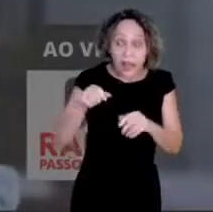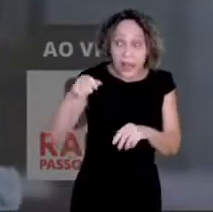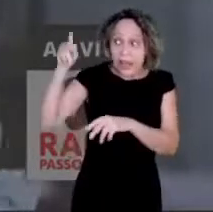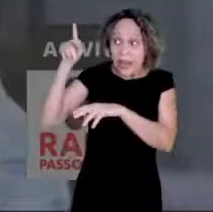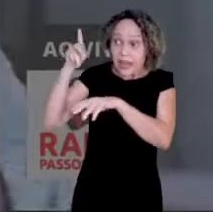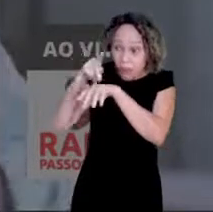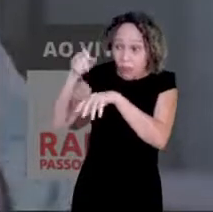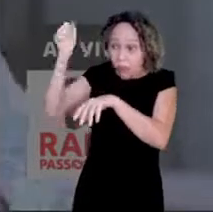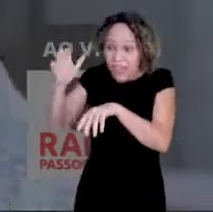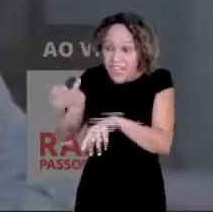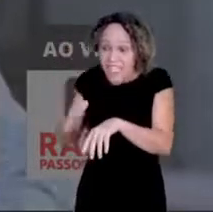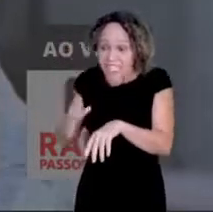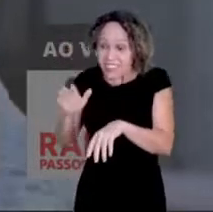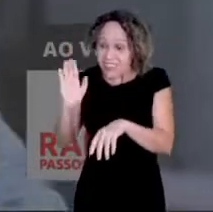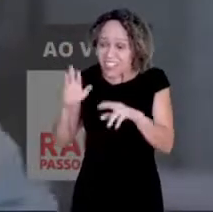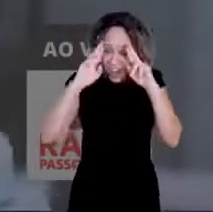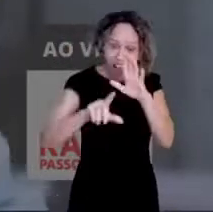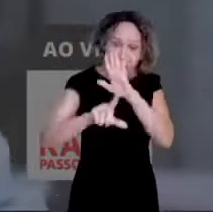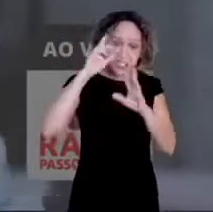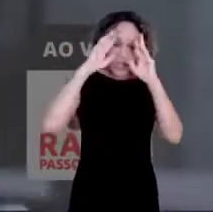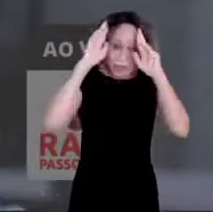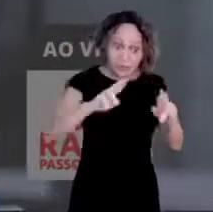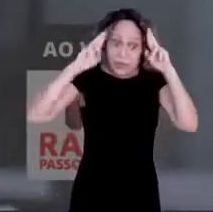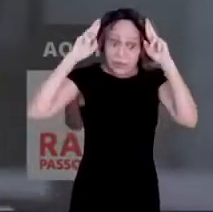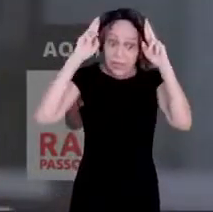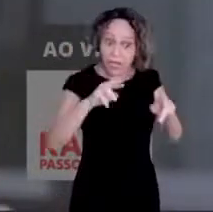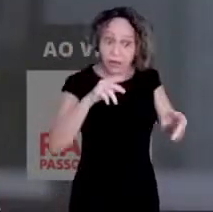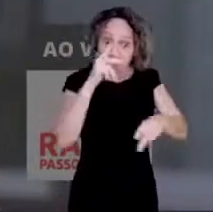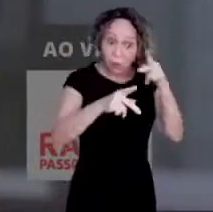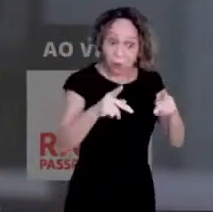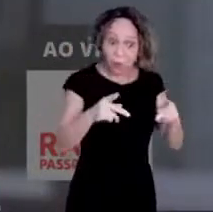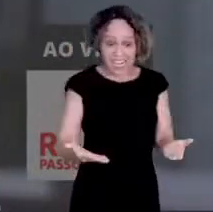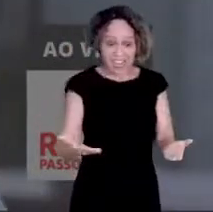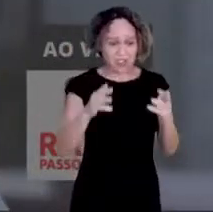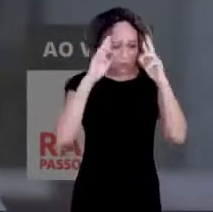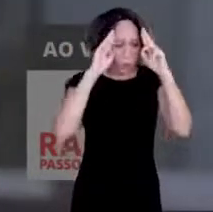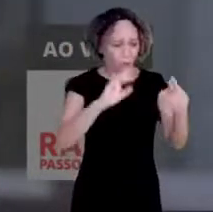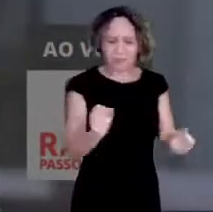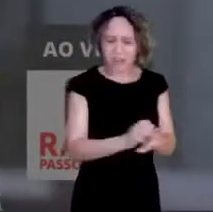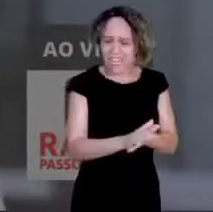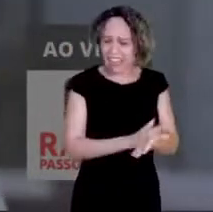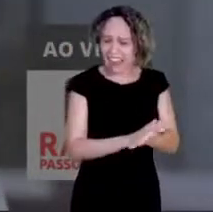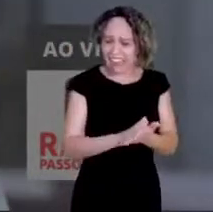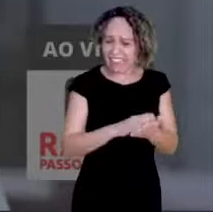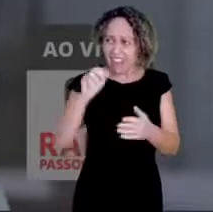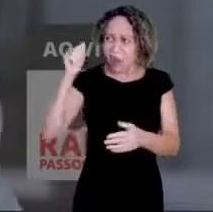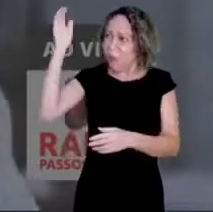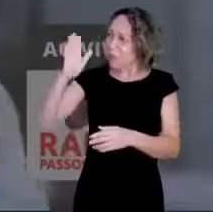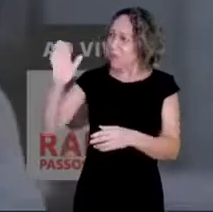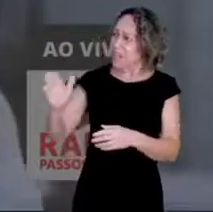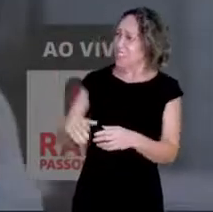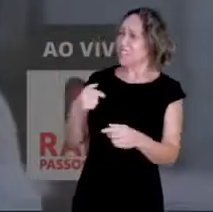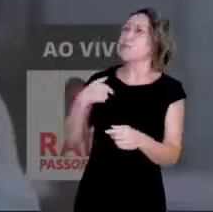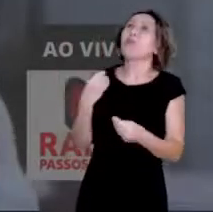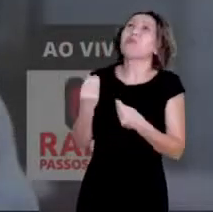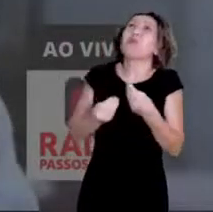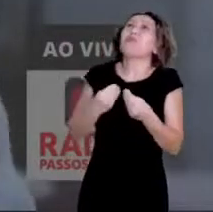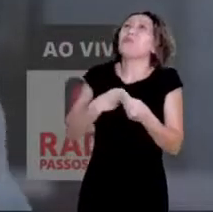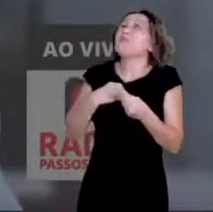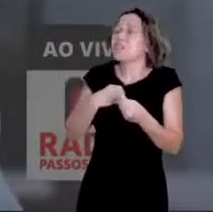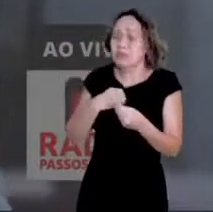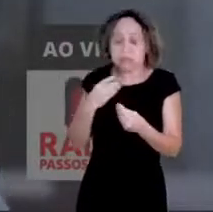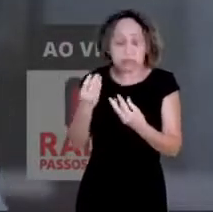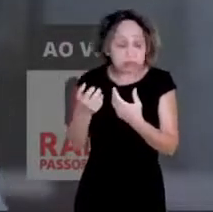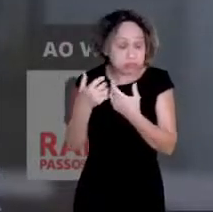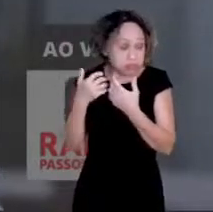que a gente vê a piora da sociedade brasileira. É por isso que nós temos 19 milhões de pessoas passando fome. É por isso que nós